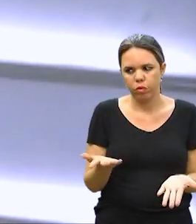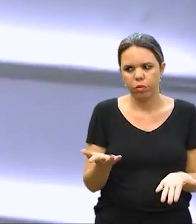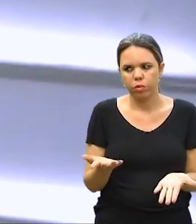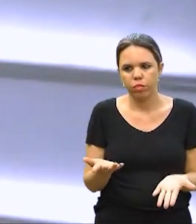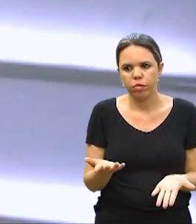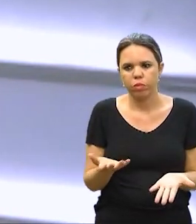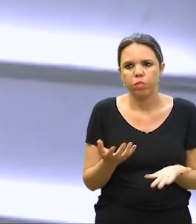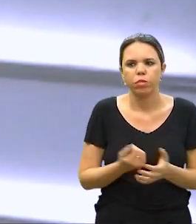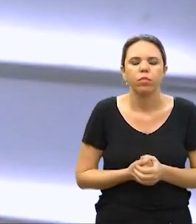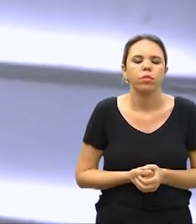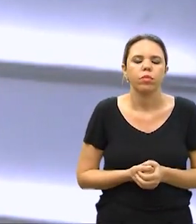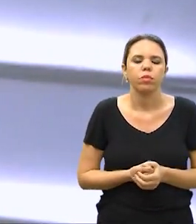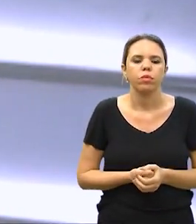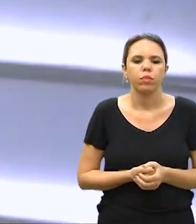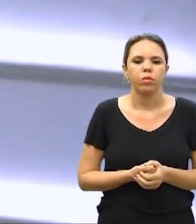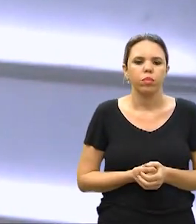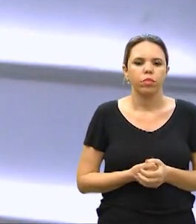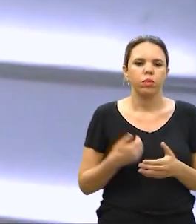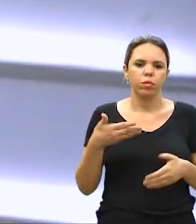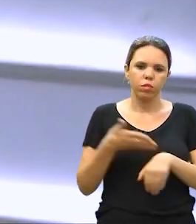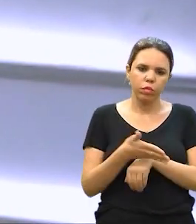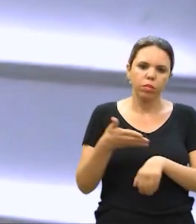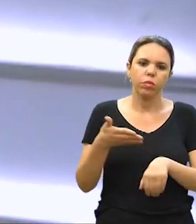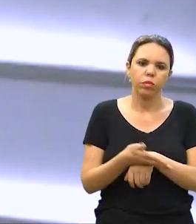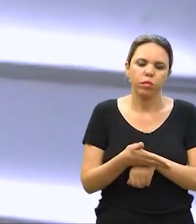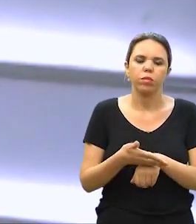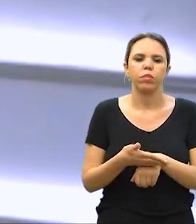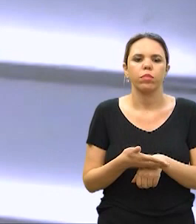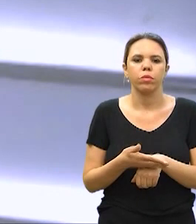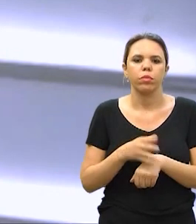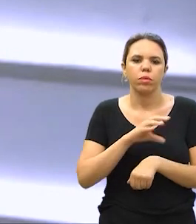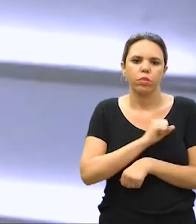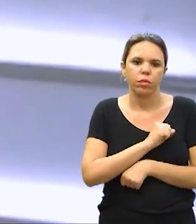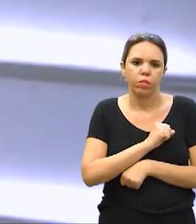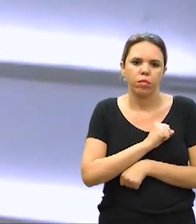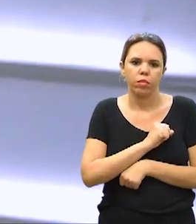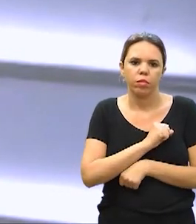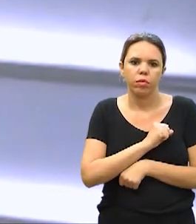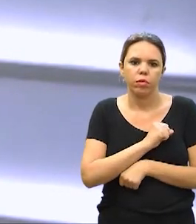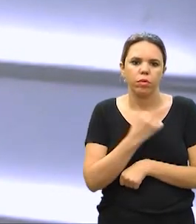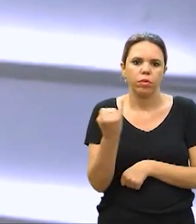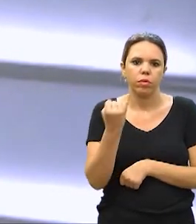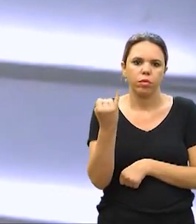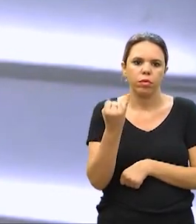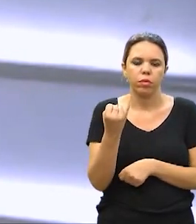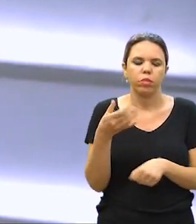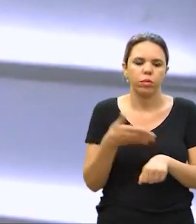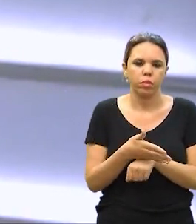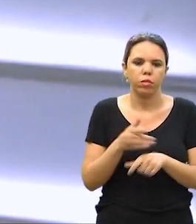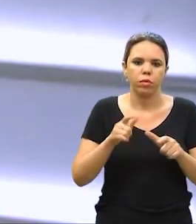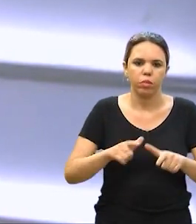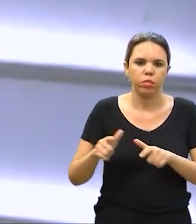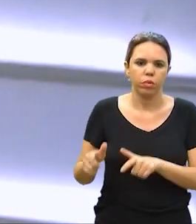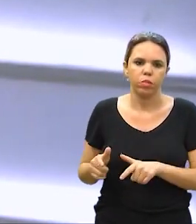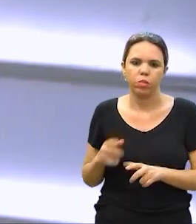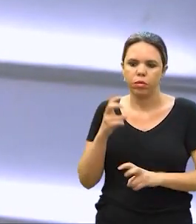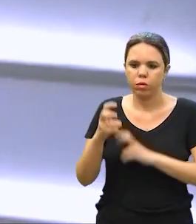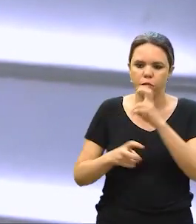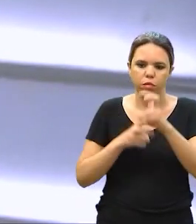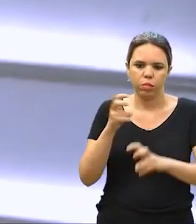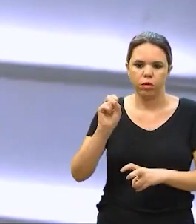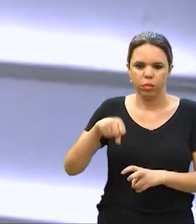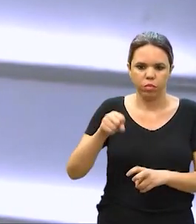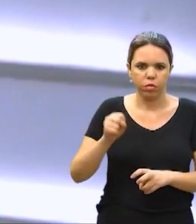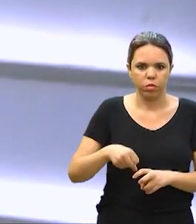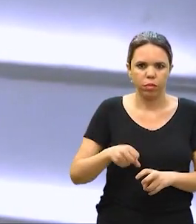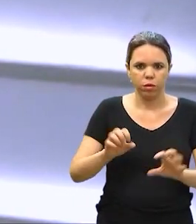que a gente frequenta, do que a gente ama. Então, é importante, assim, frequentar esses nossos parques, frequentar as